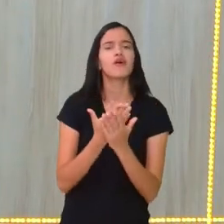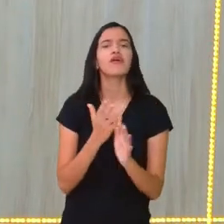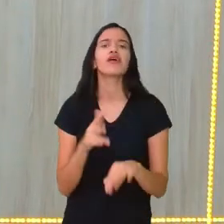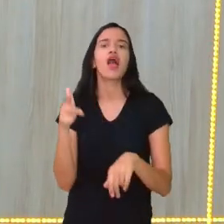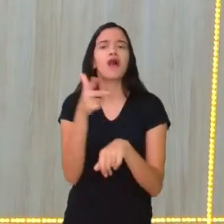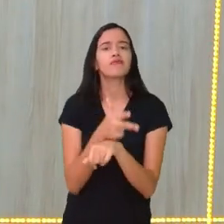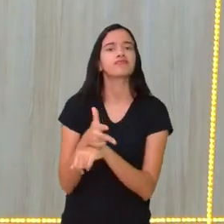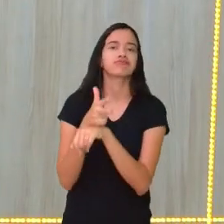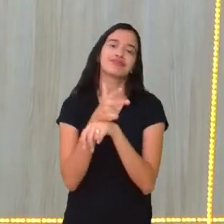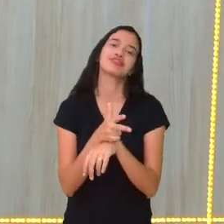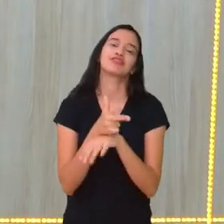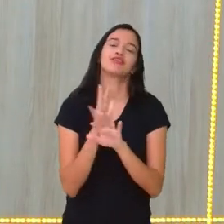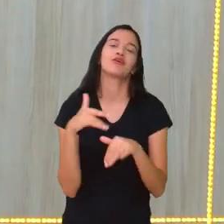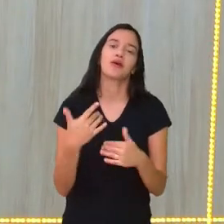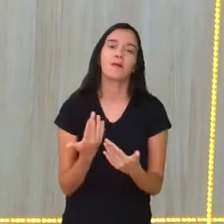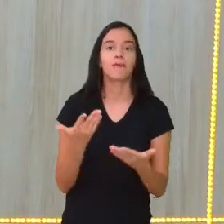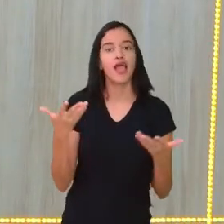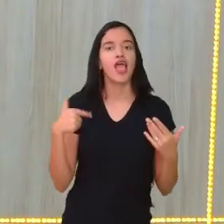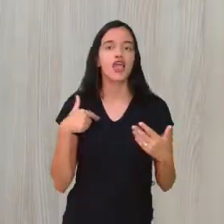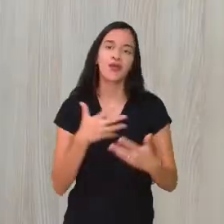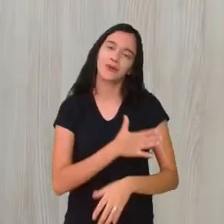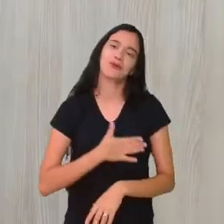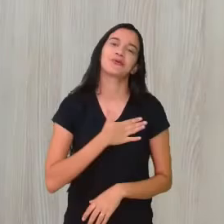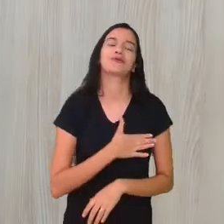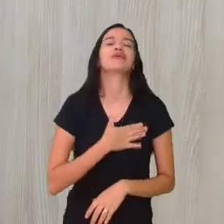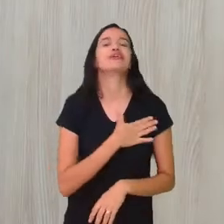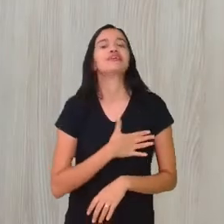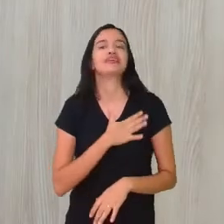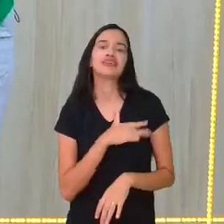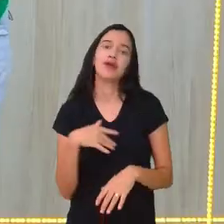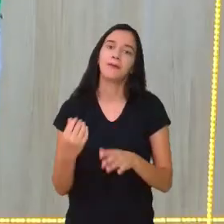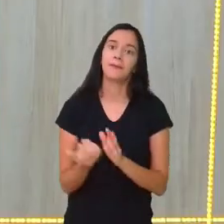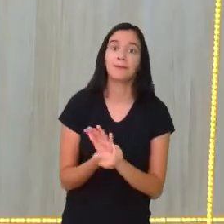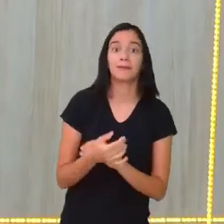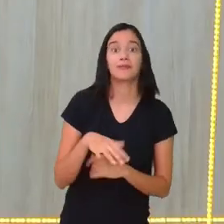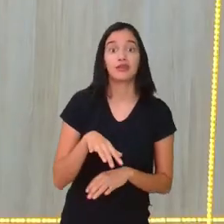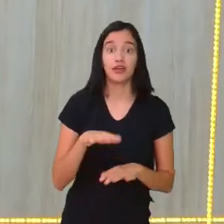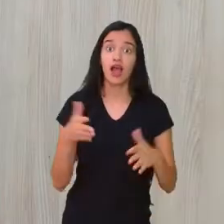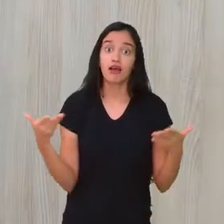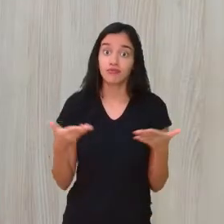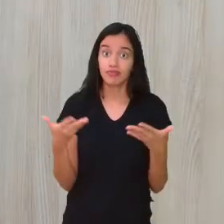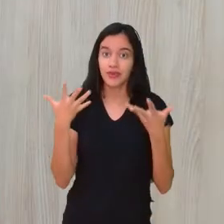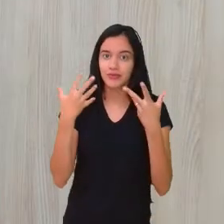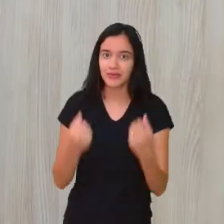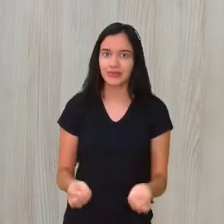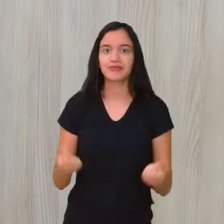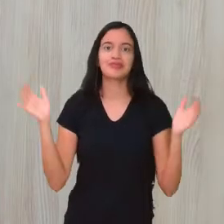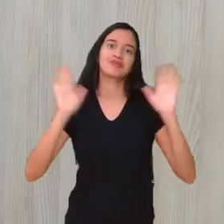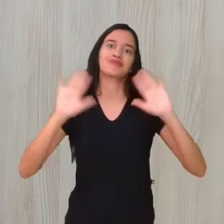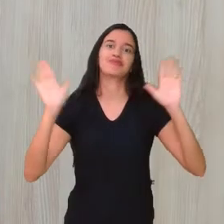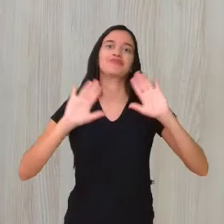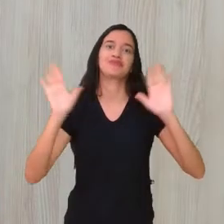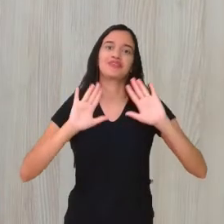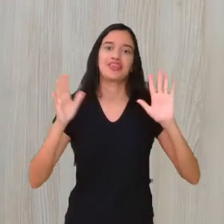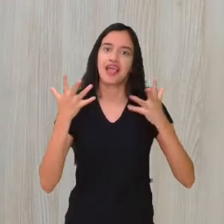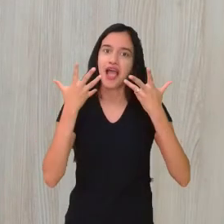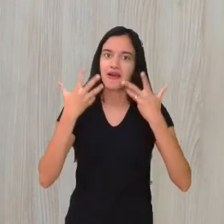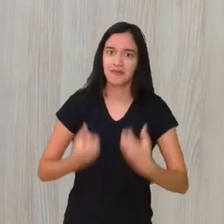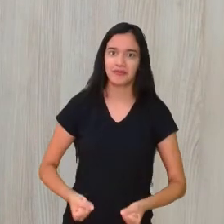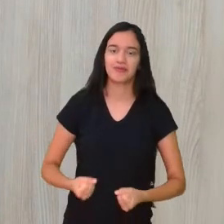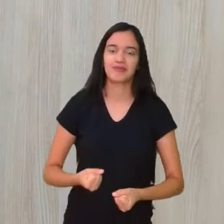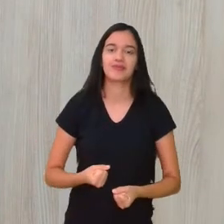para o Ensine. Ah, essa né? parte eu gostei. Então, essa é a minha sugestão. E aí, Gine, vamos nos despedir?